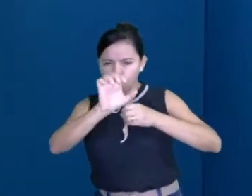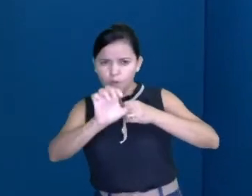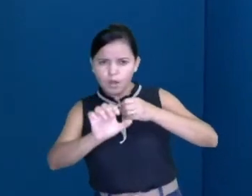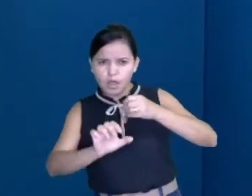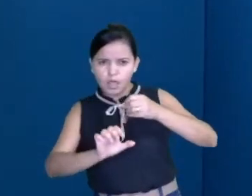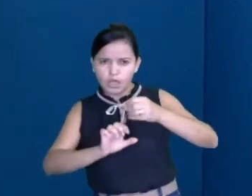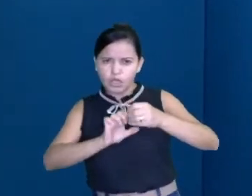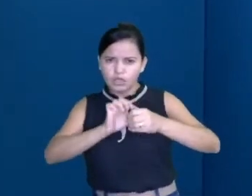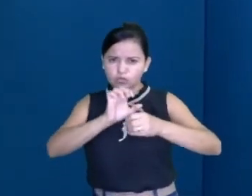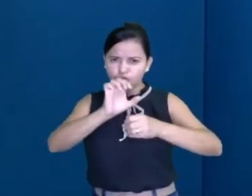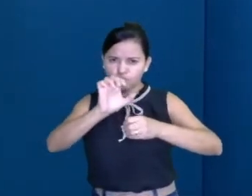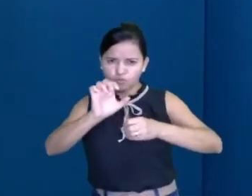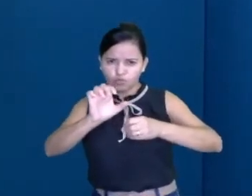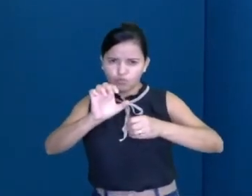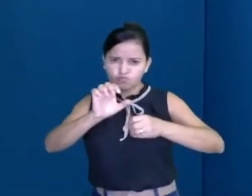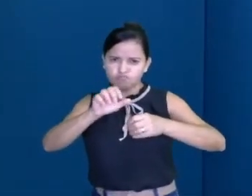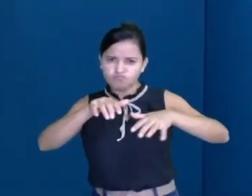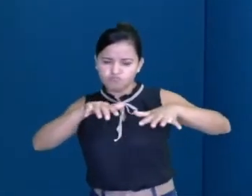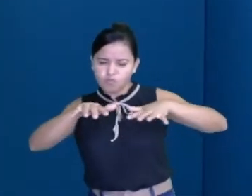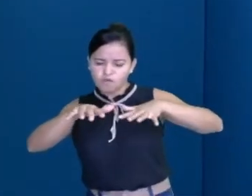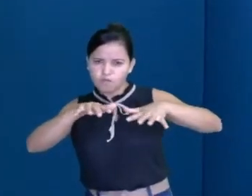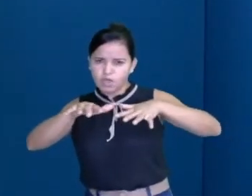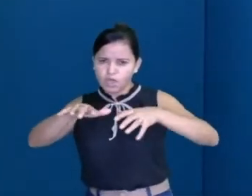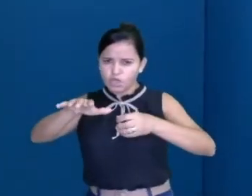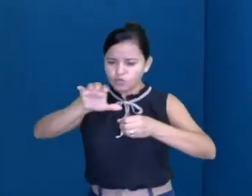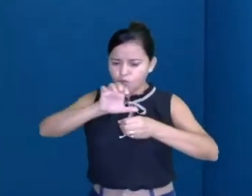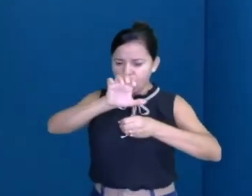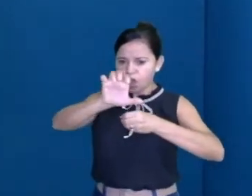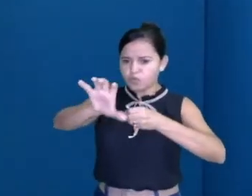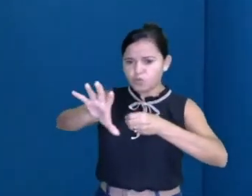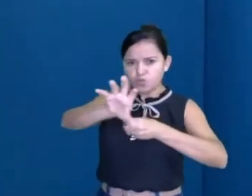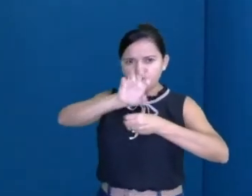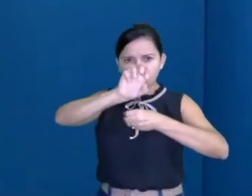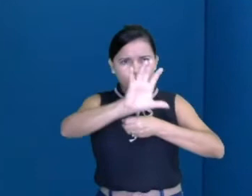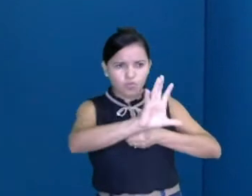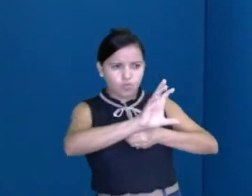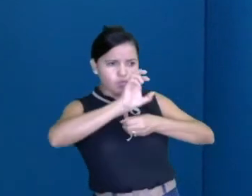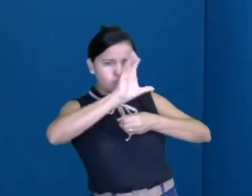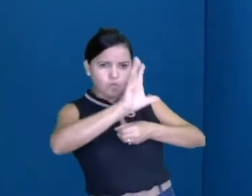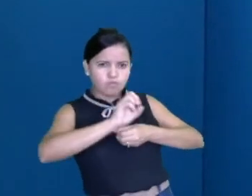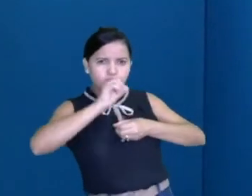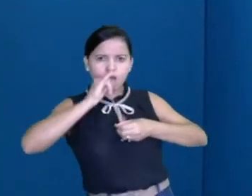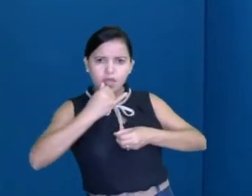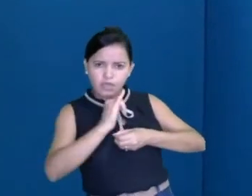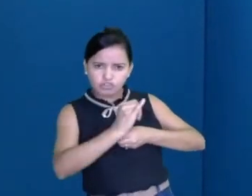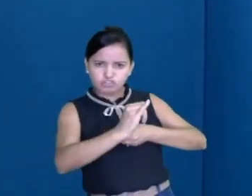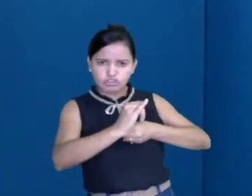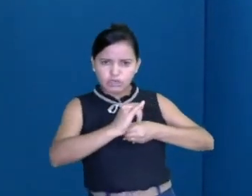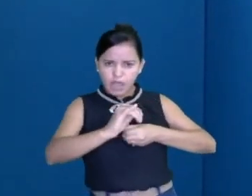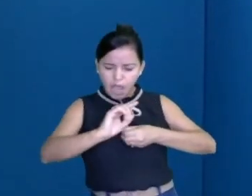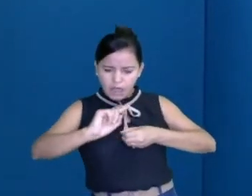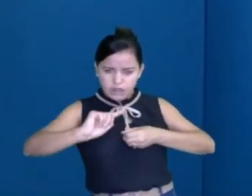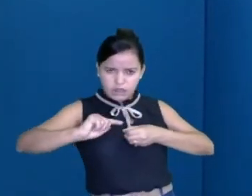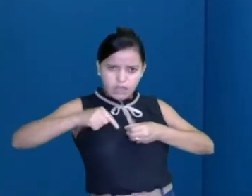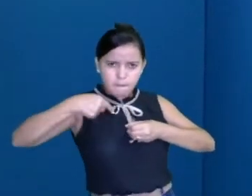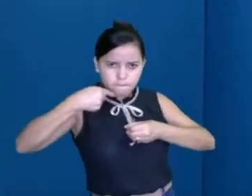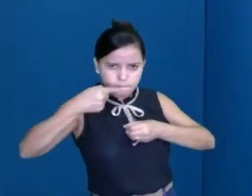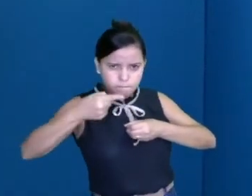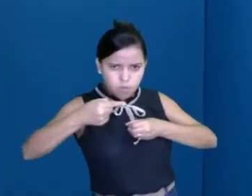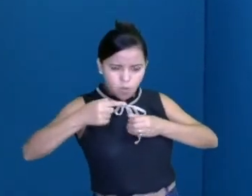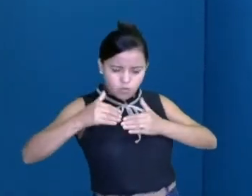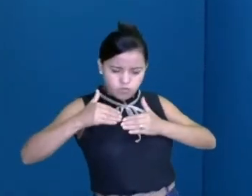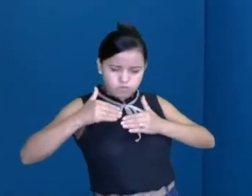excitado, ele vai absorver energia e daí ele vai para um outro nível de energia, um nível de energia maior, porque ele vai